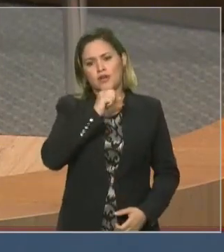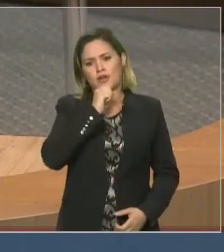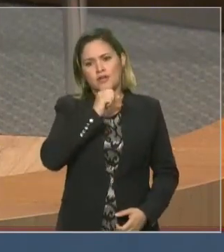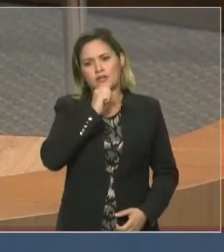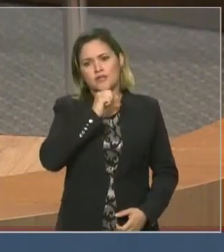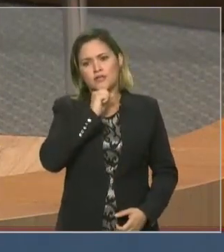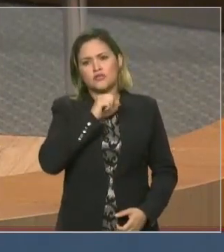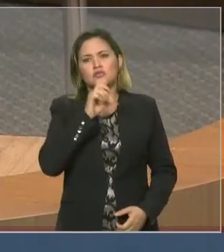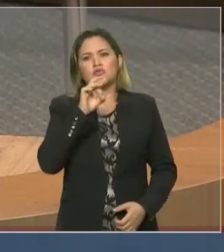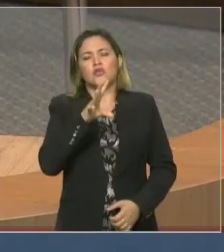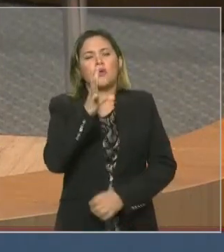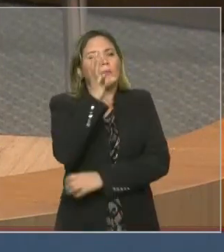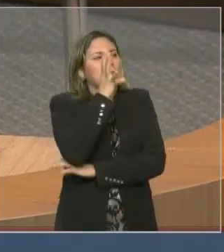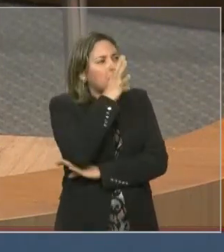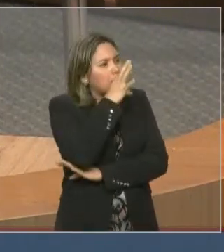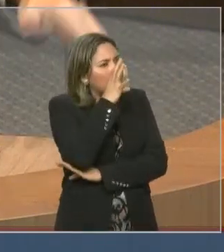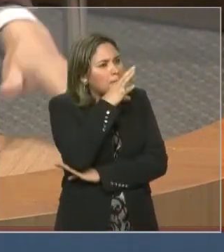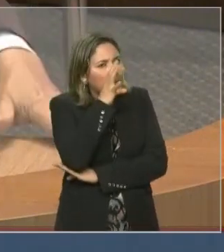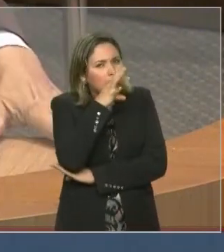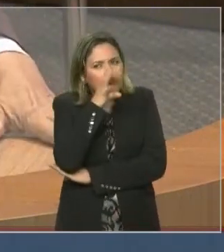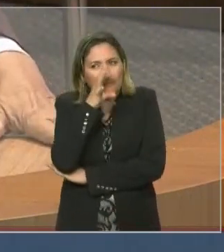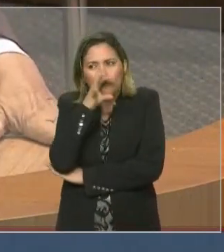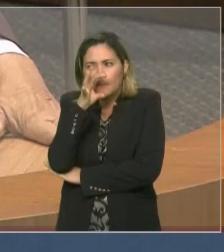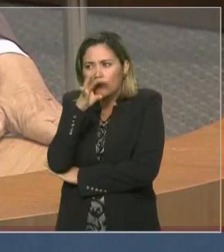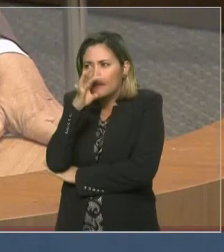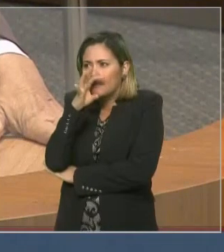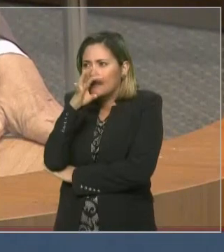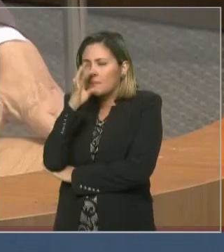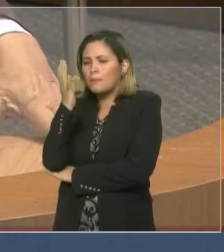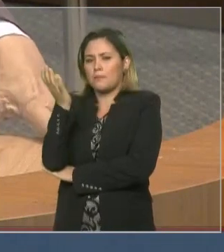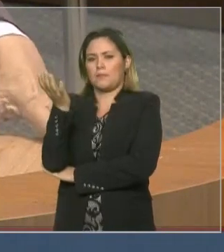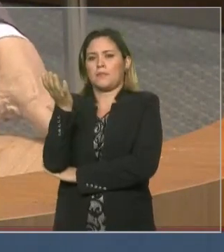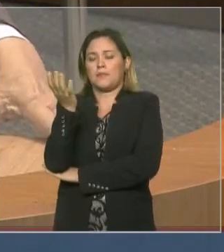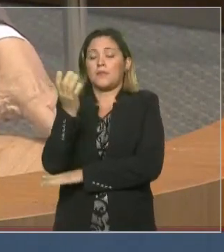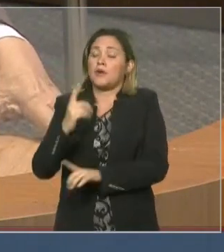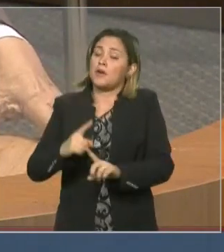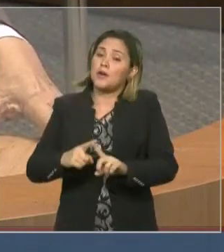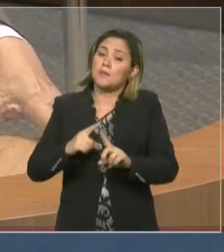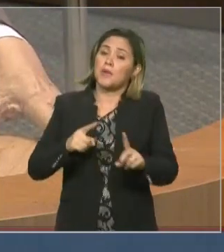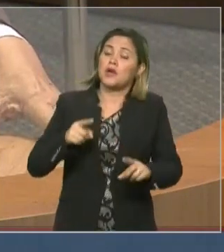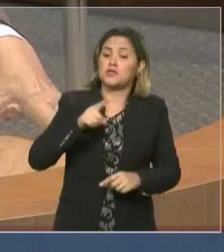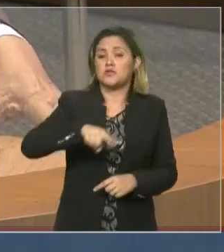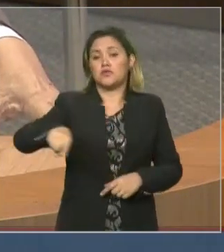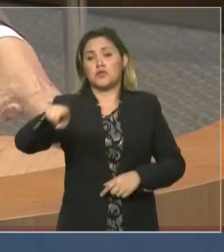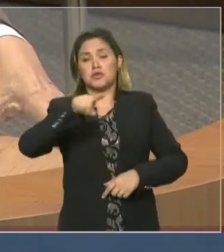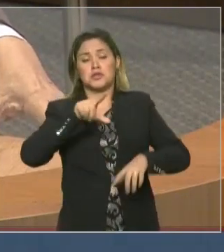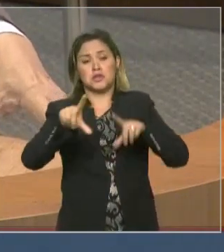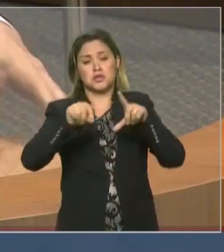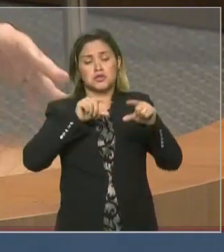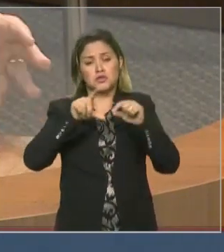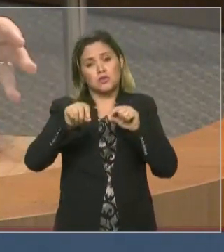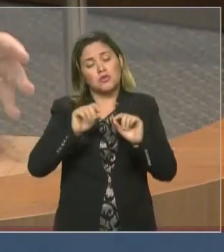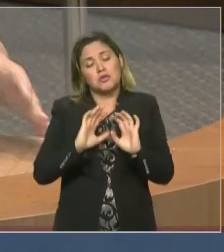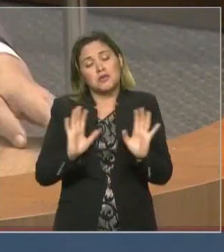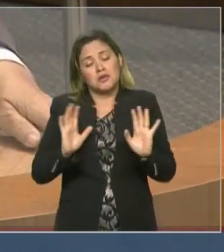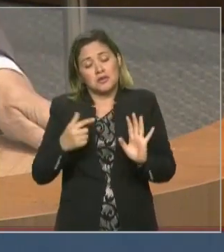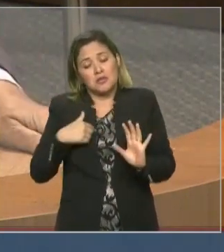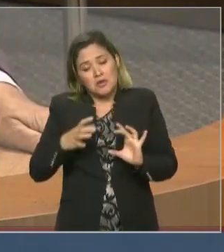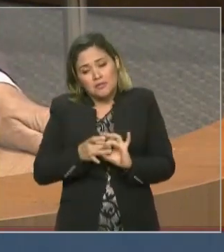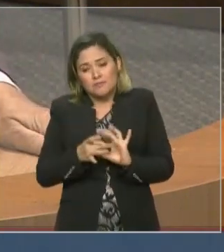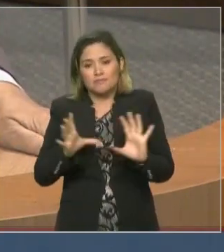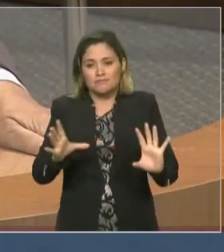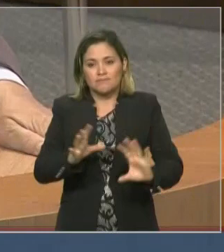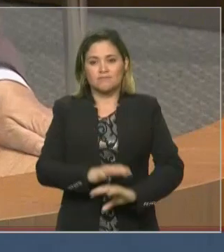as águas passar. Mas já que querem, assim vamos navegar um pouco.